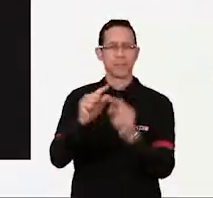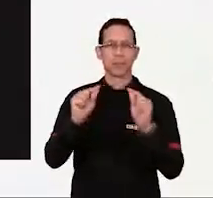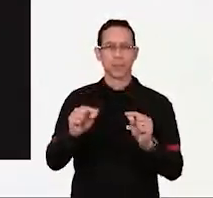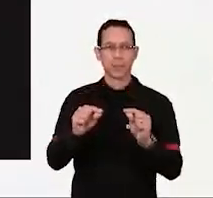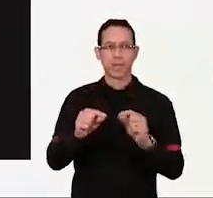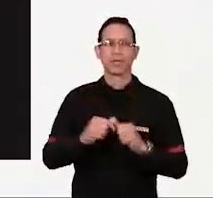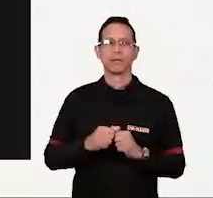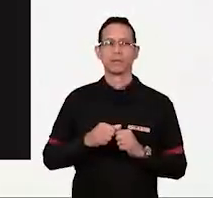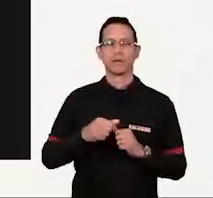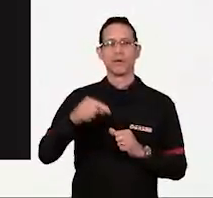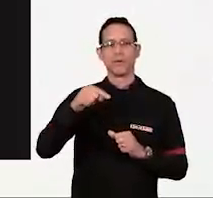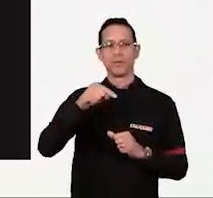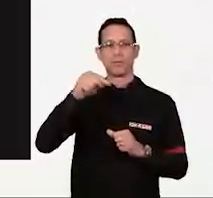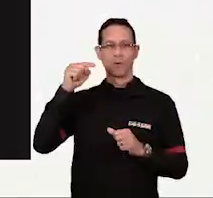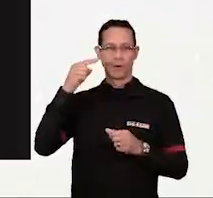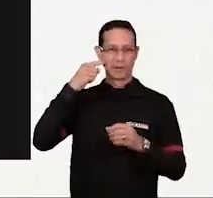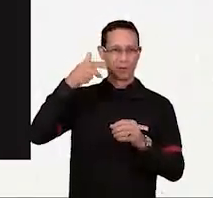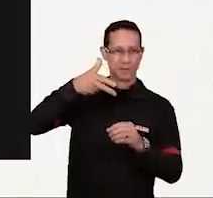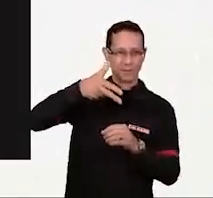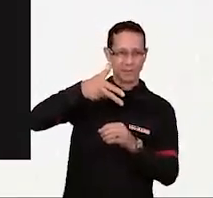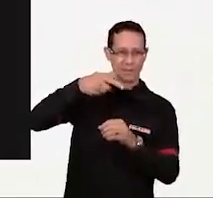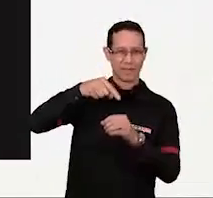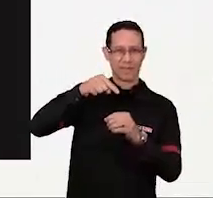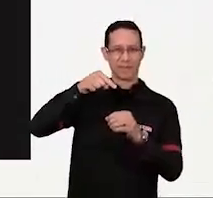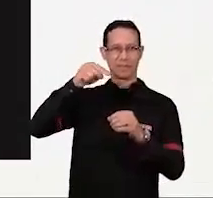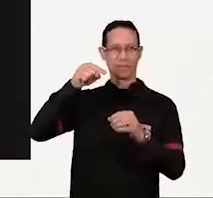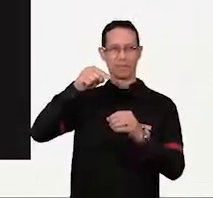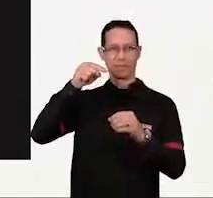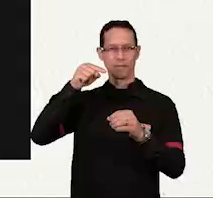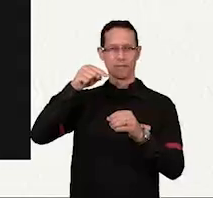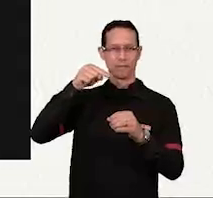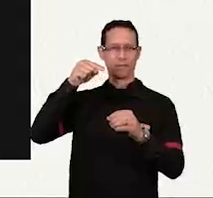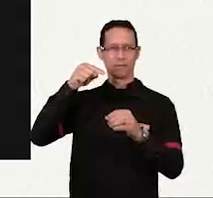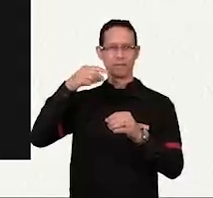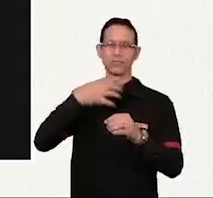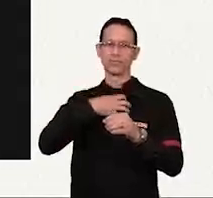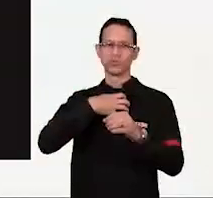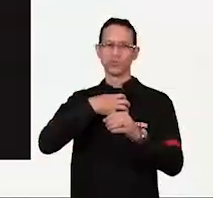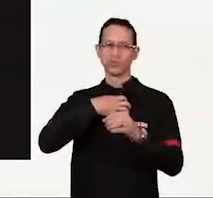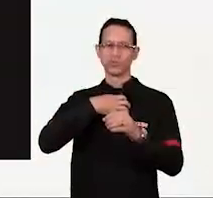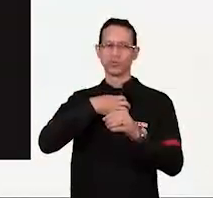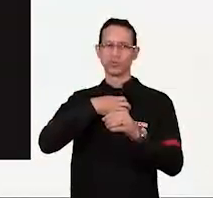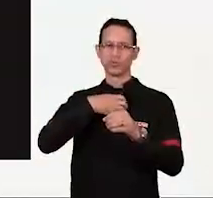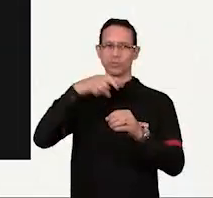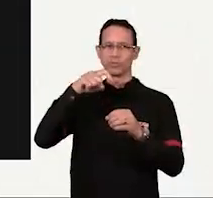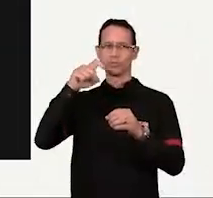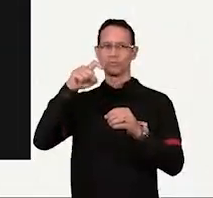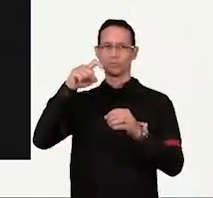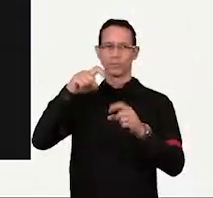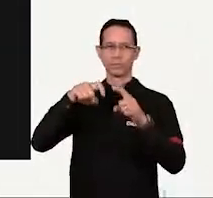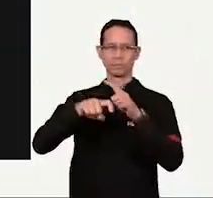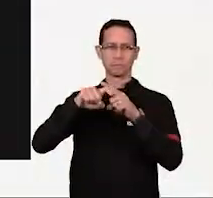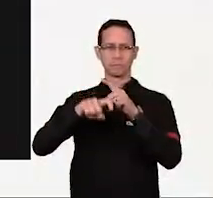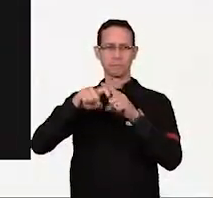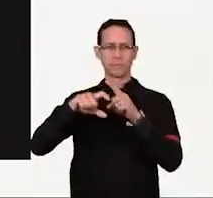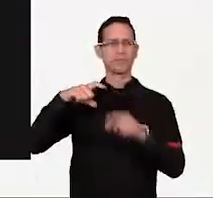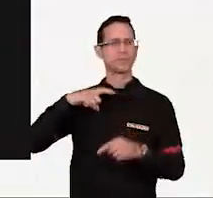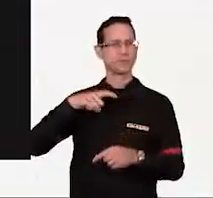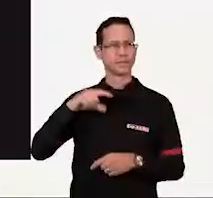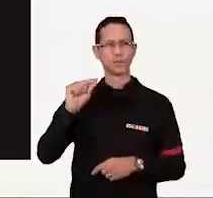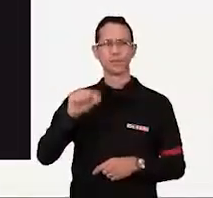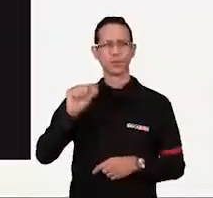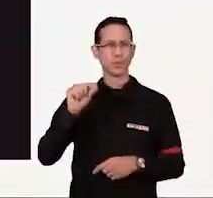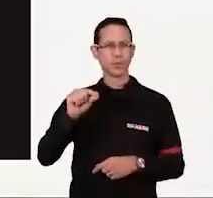vou recuando, né, tem um degrau entre o epitélio e esse tecido ulcerativo. Então ele tem